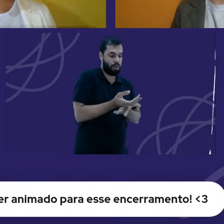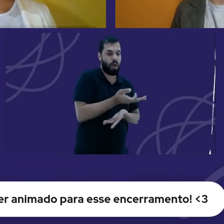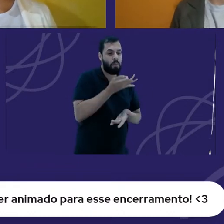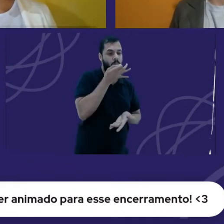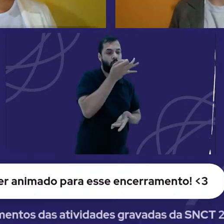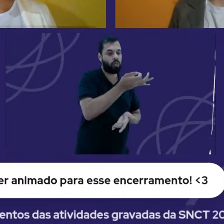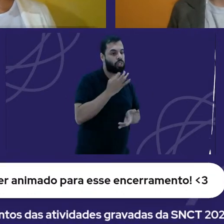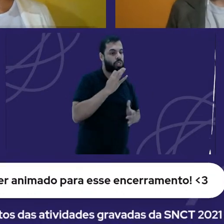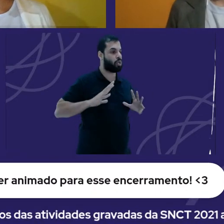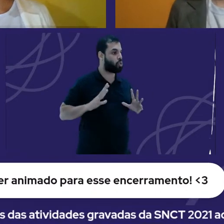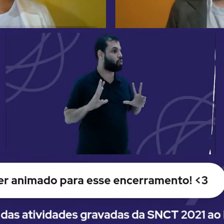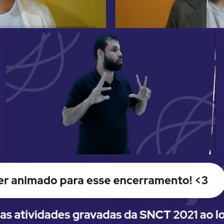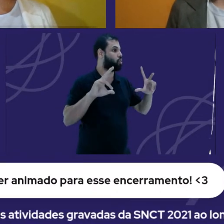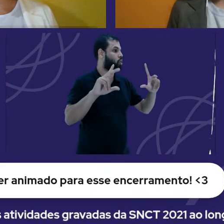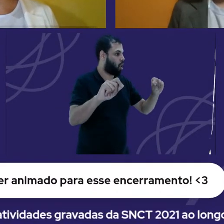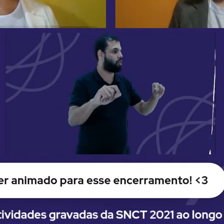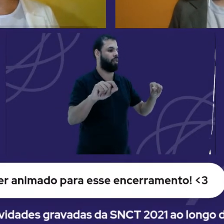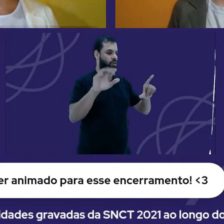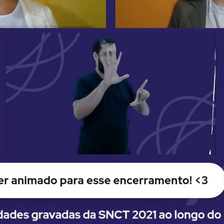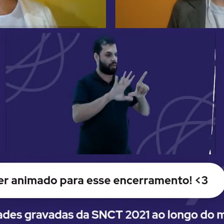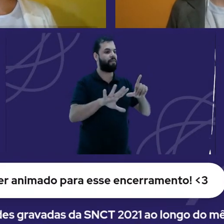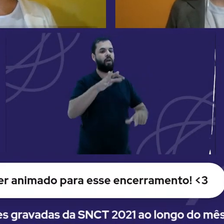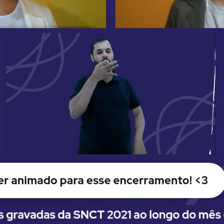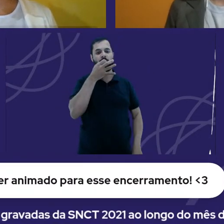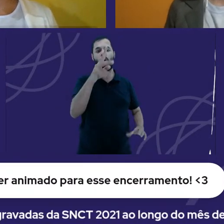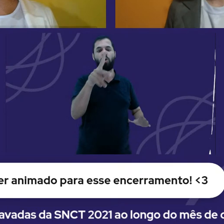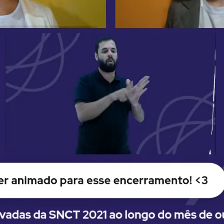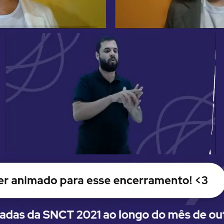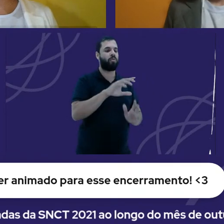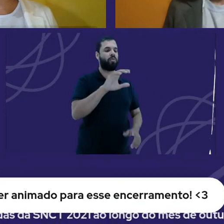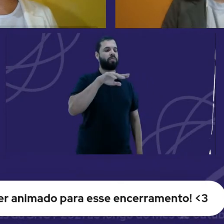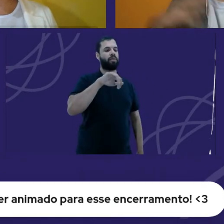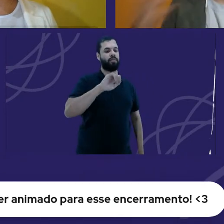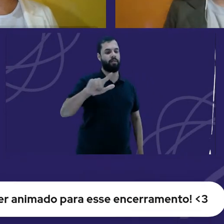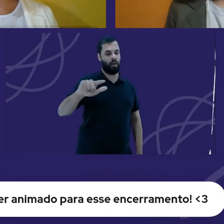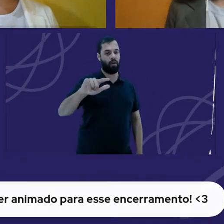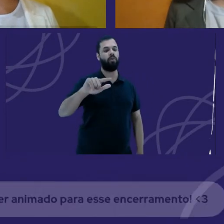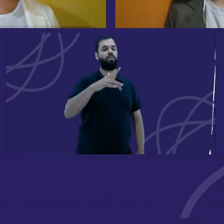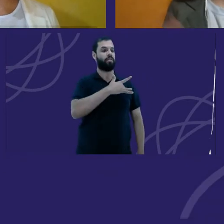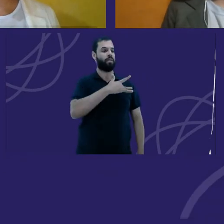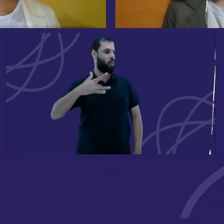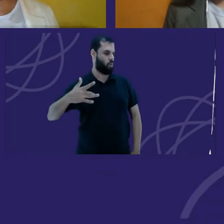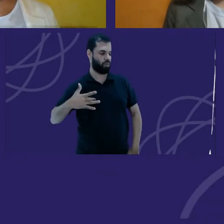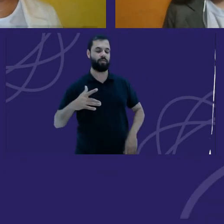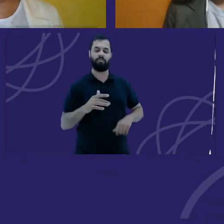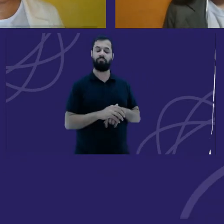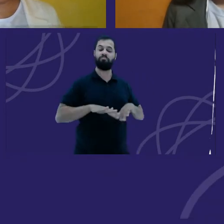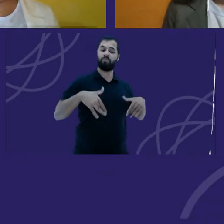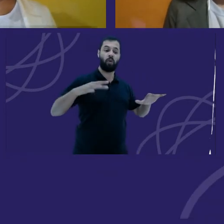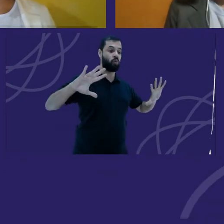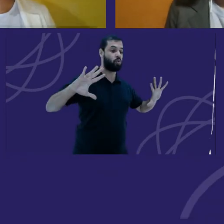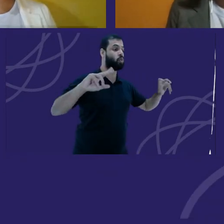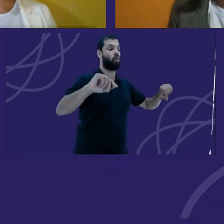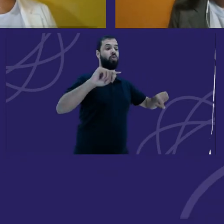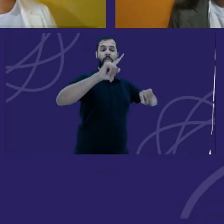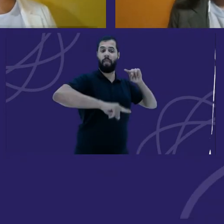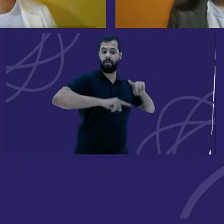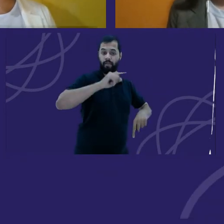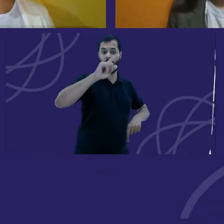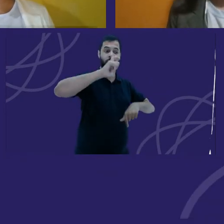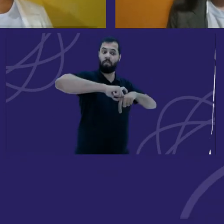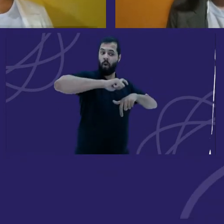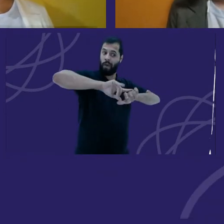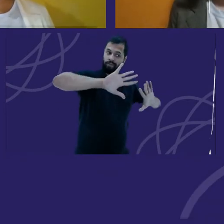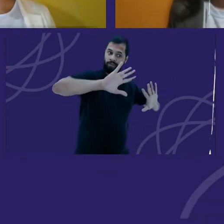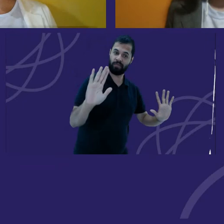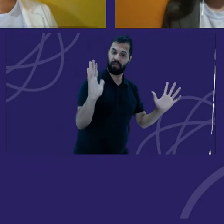áudio do canal Saúde. É só entrar lá para conferir. Então, com tudo isso, com todo esse material, é momento de comemorar,